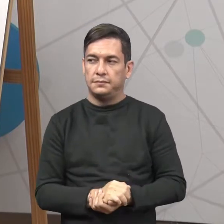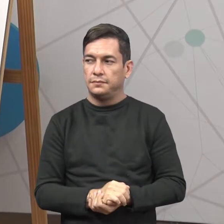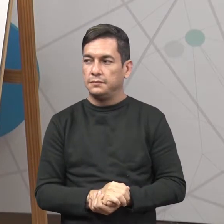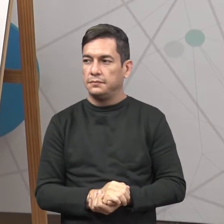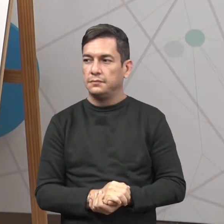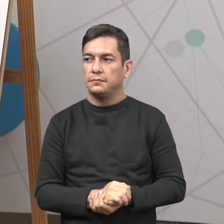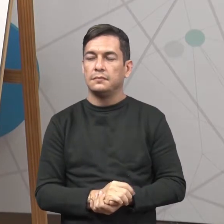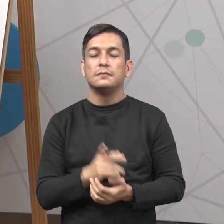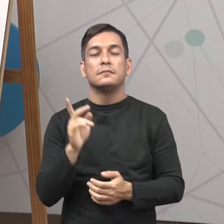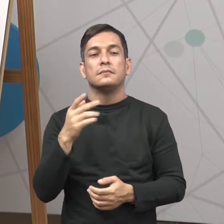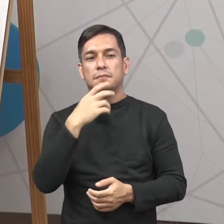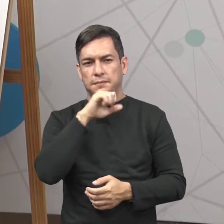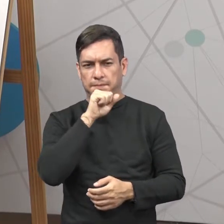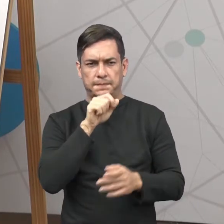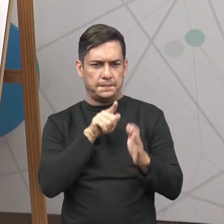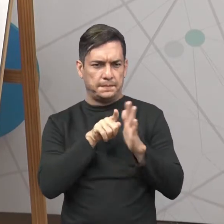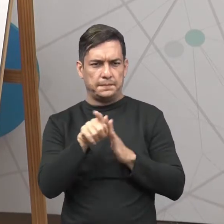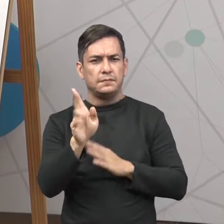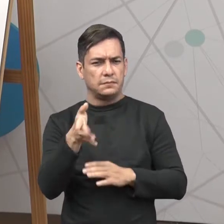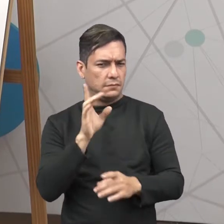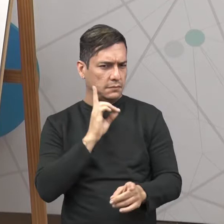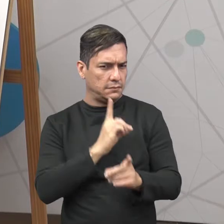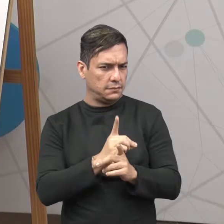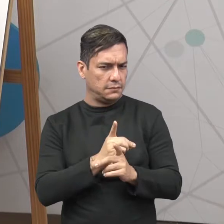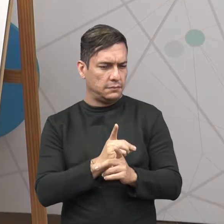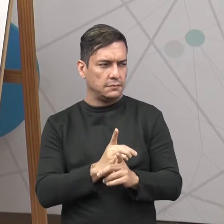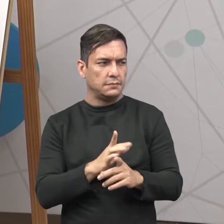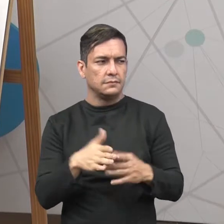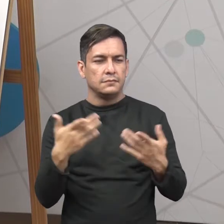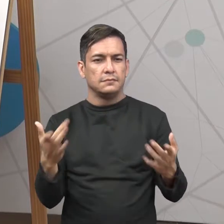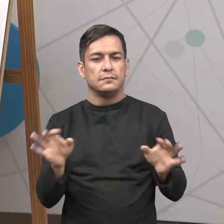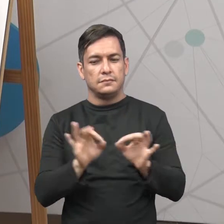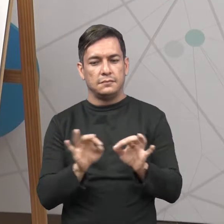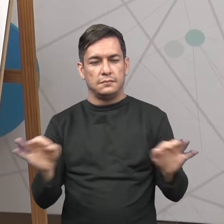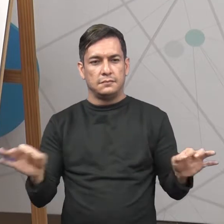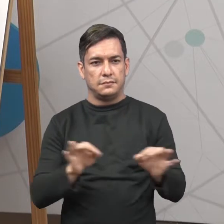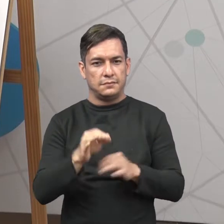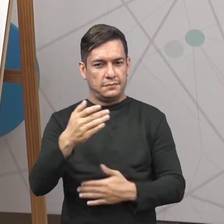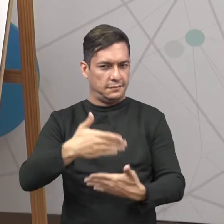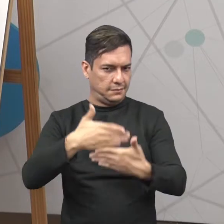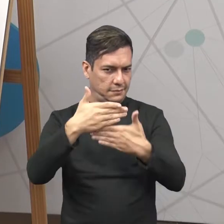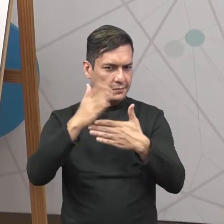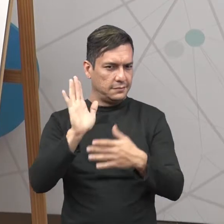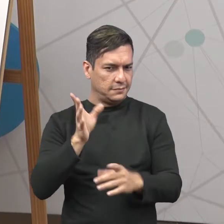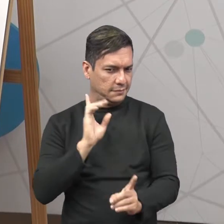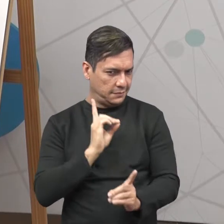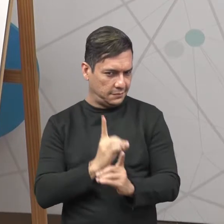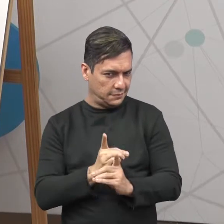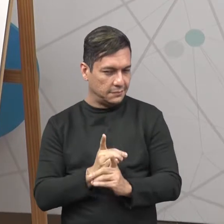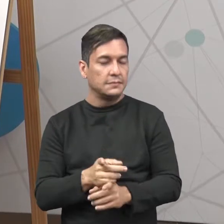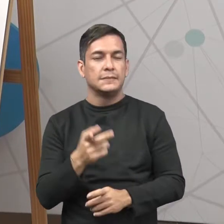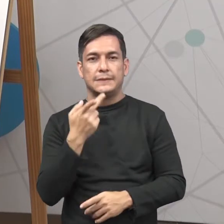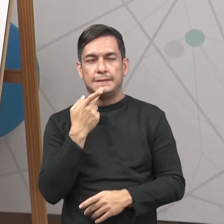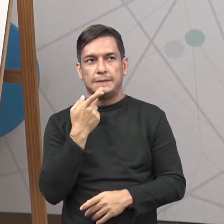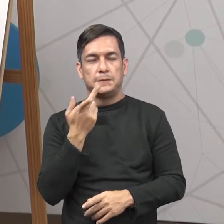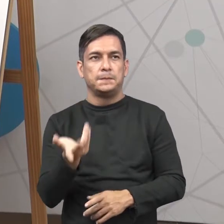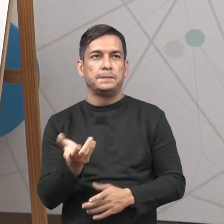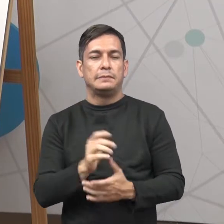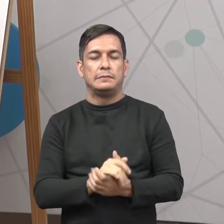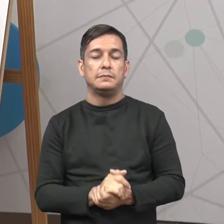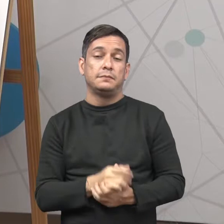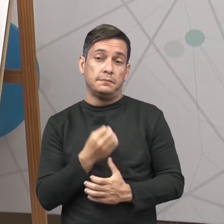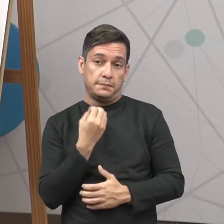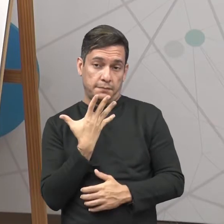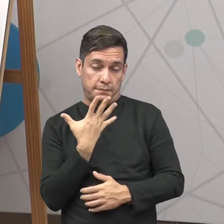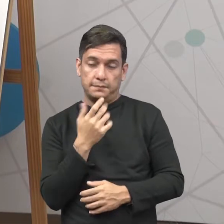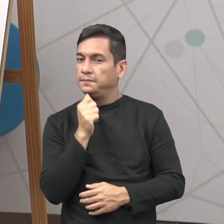E o seu pai perguntou: Você já descobriu qual é a largura da parede? E ela disse: